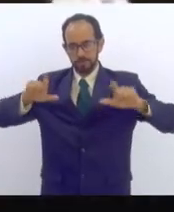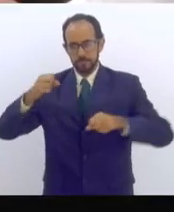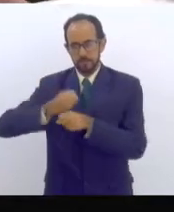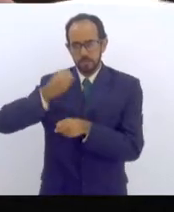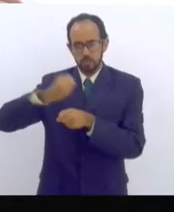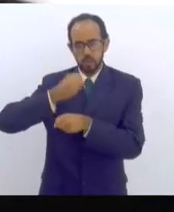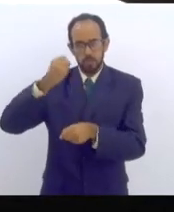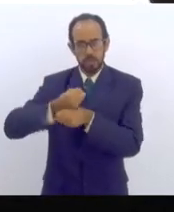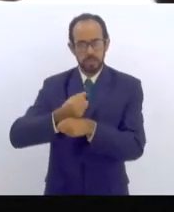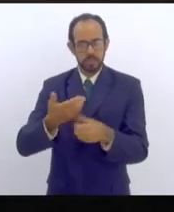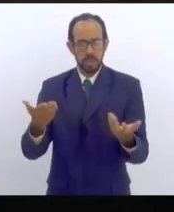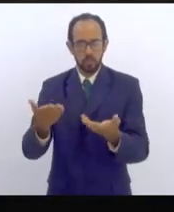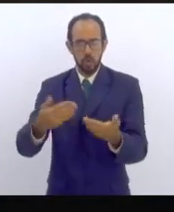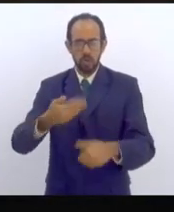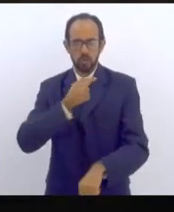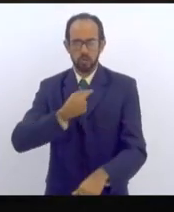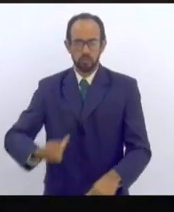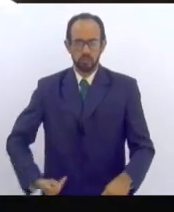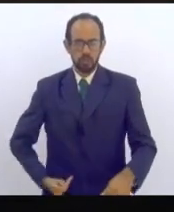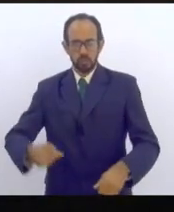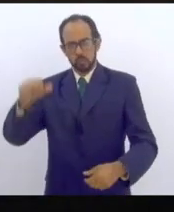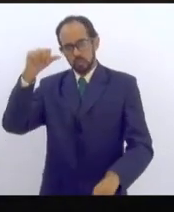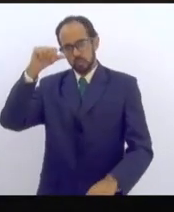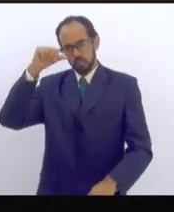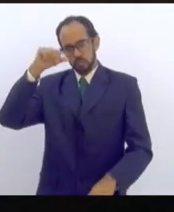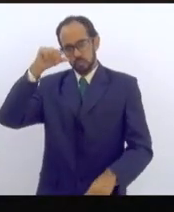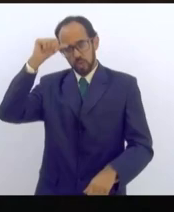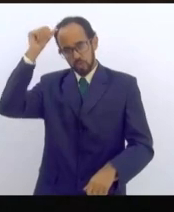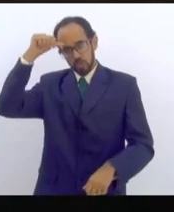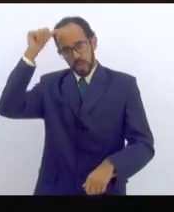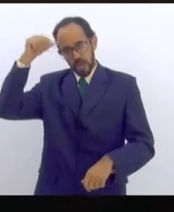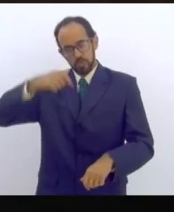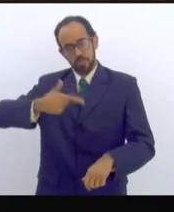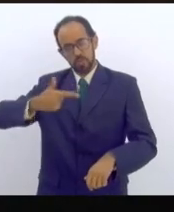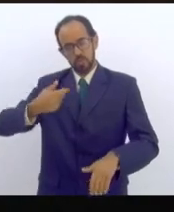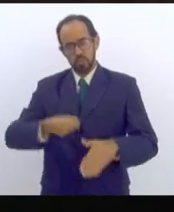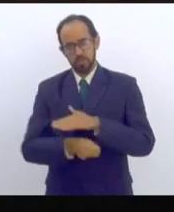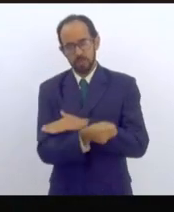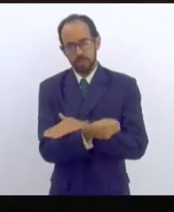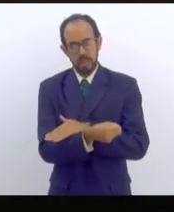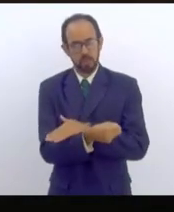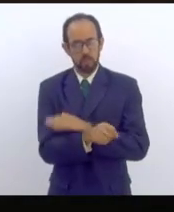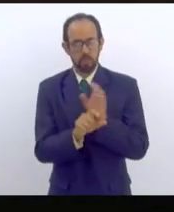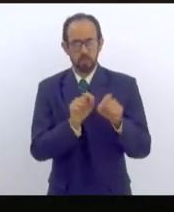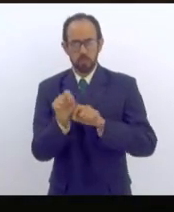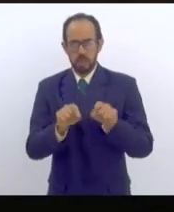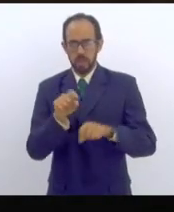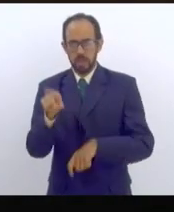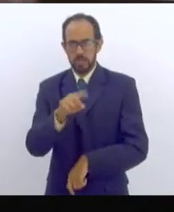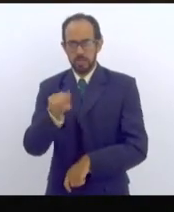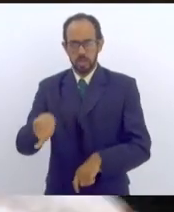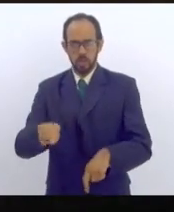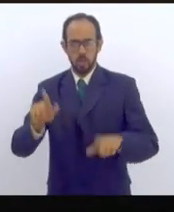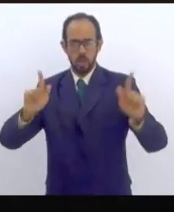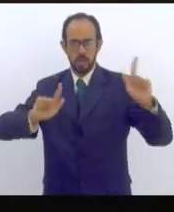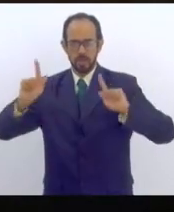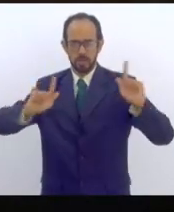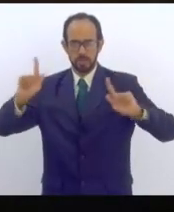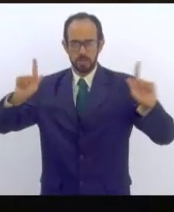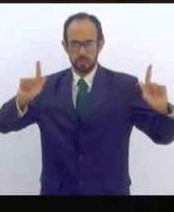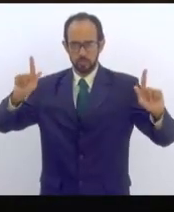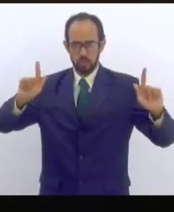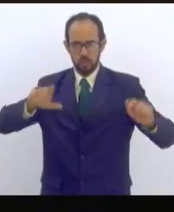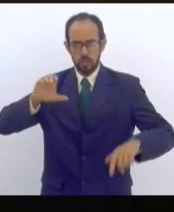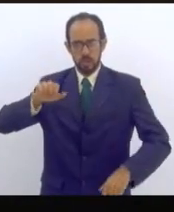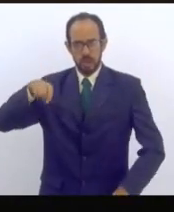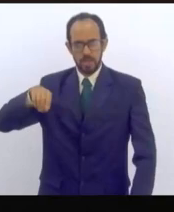e que simplesmente o governo do Estado, para esse segundo mandato do governador Cláudio Castro, simplesmente cancelou a licitação. É o povo do Caxambu,